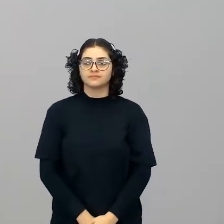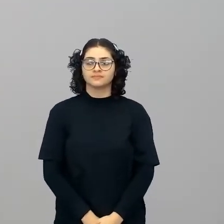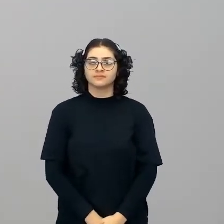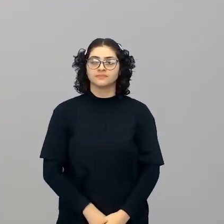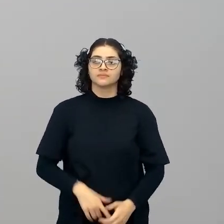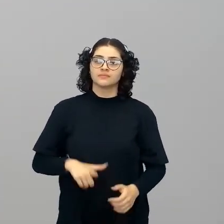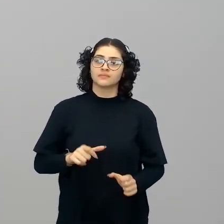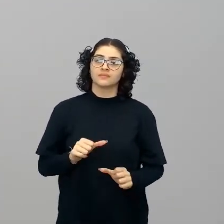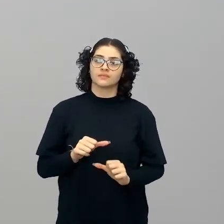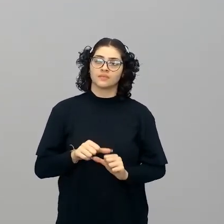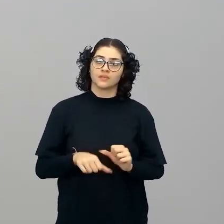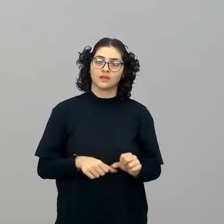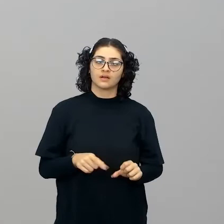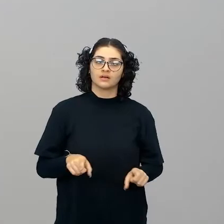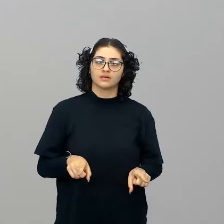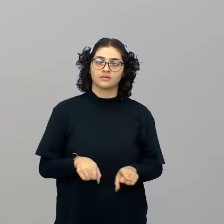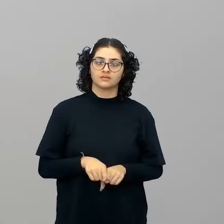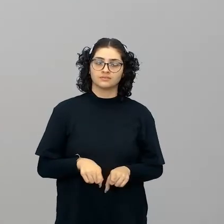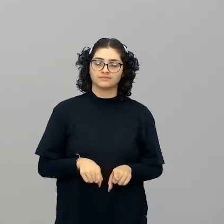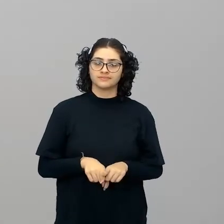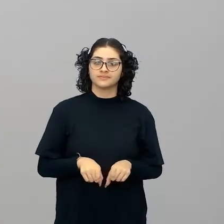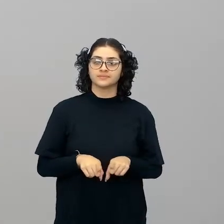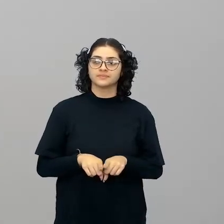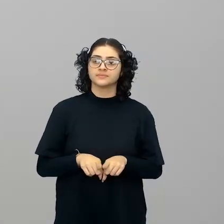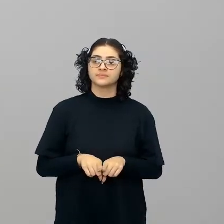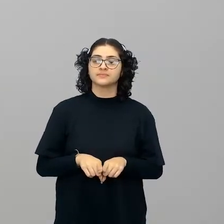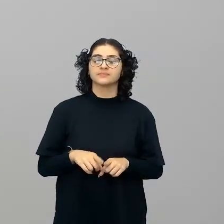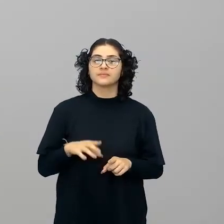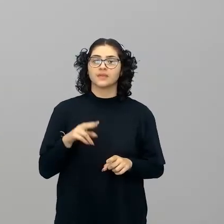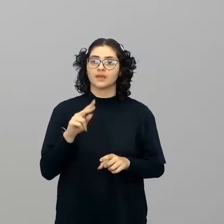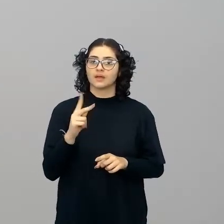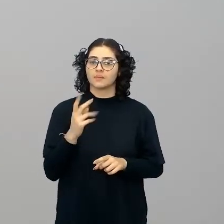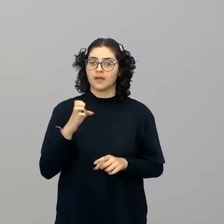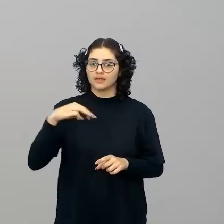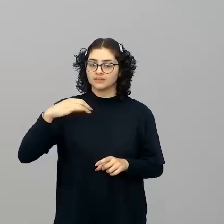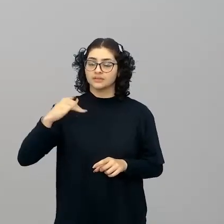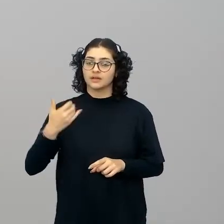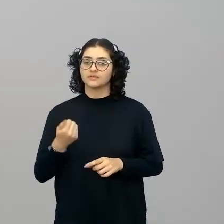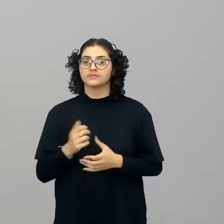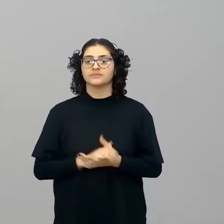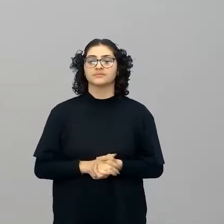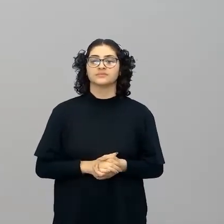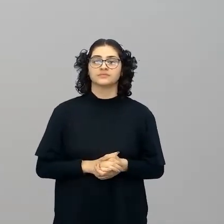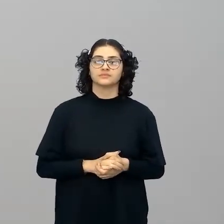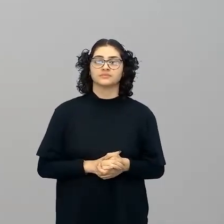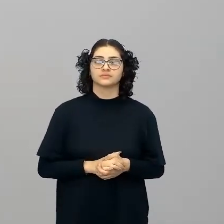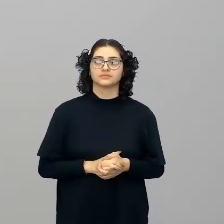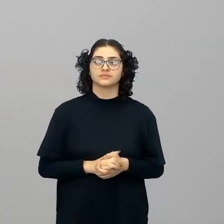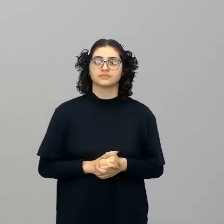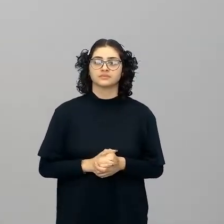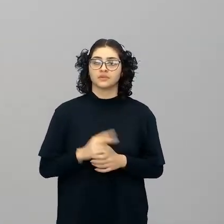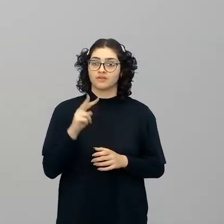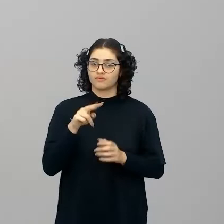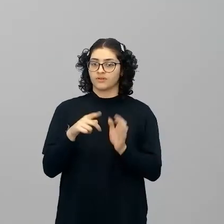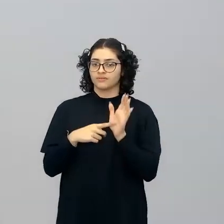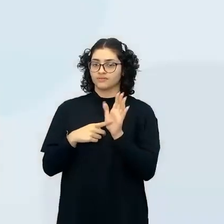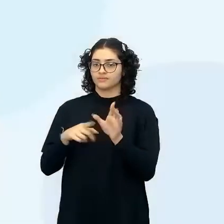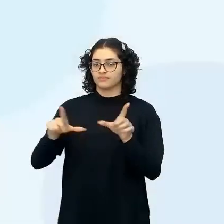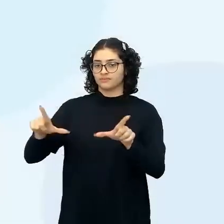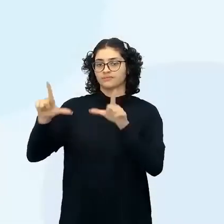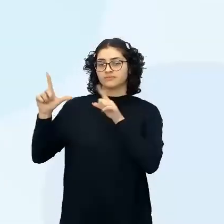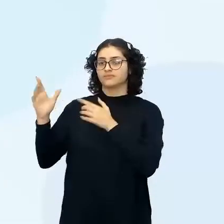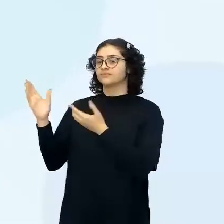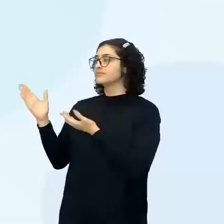na modificação também da estrutura dessas hemácias. A hemácia que anteriormente, olha só, segue aqui comigo na imagem.